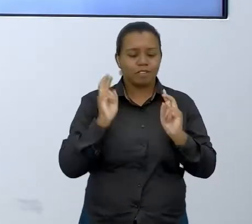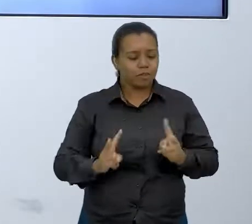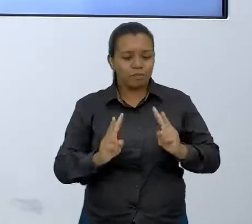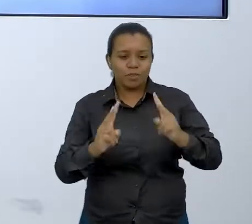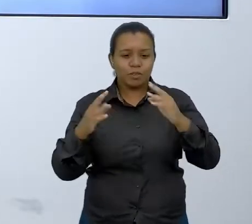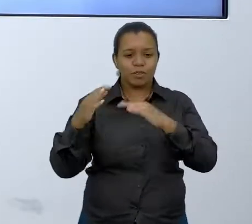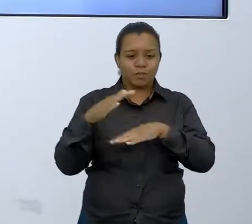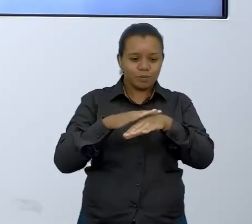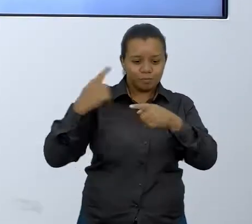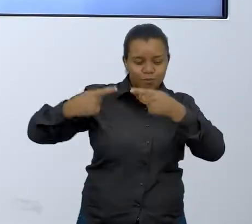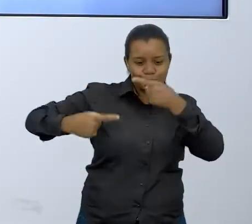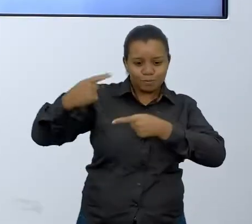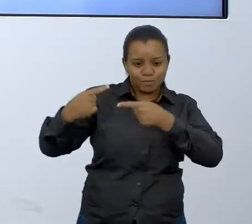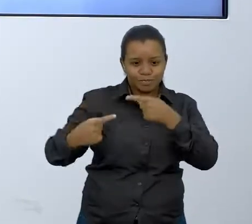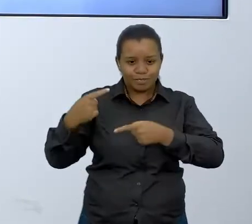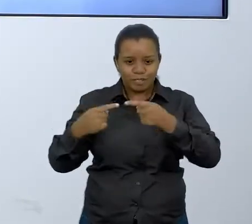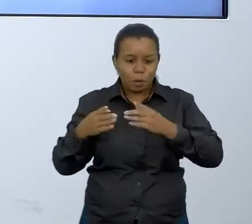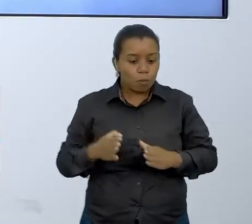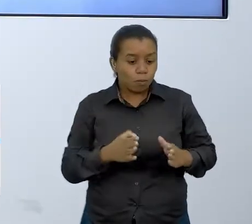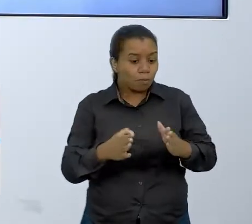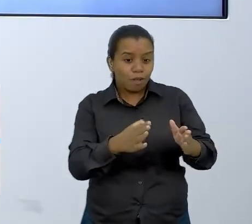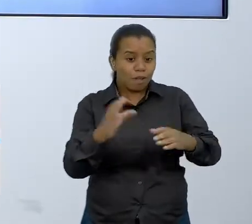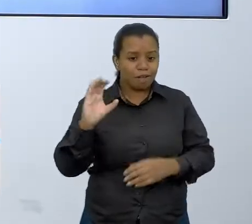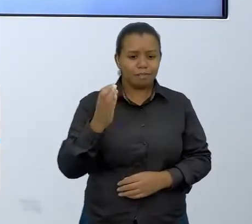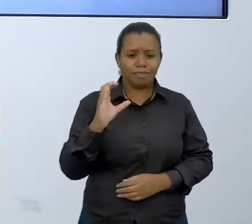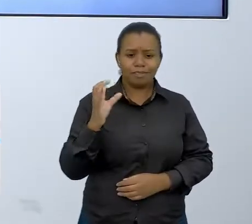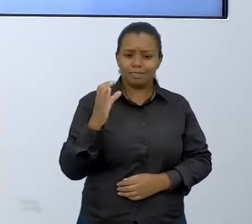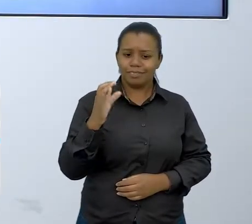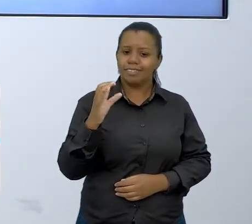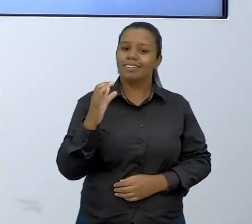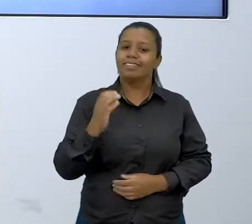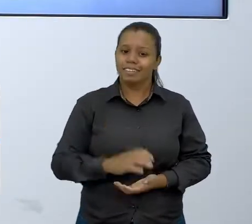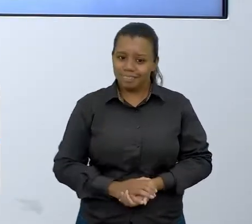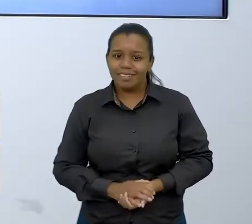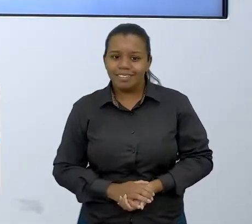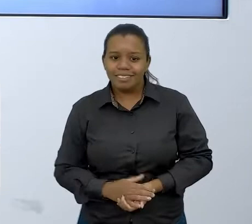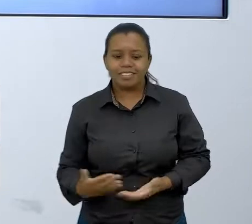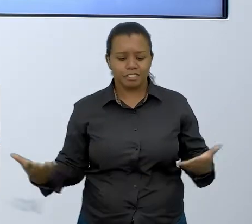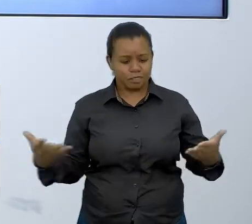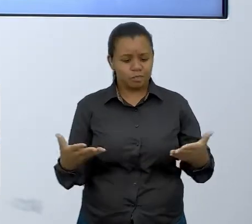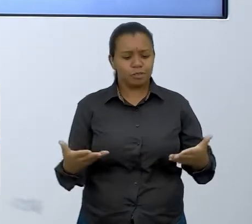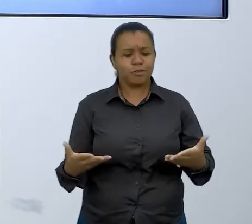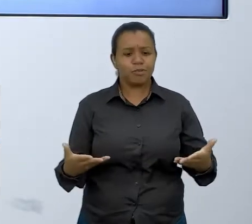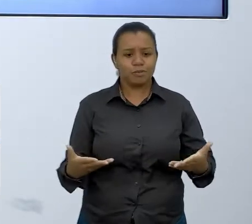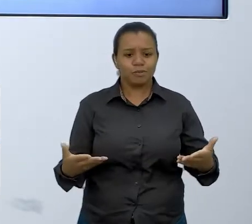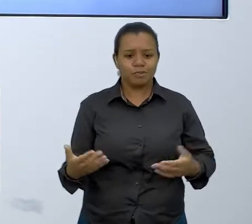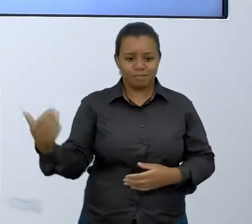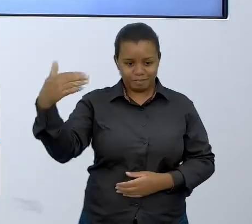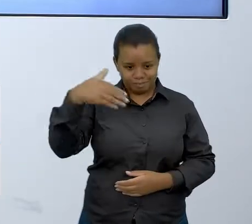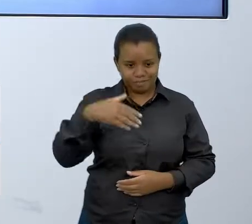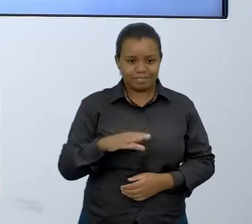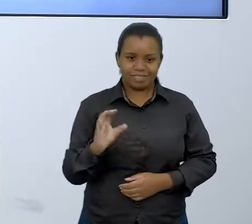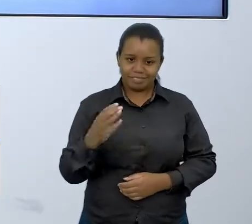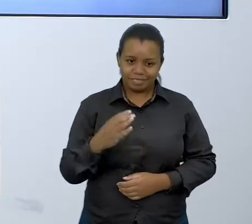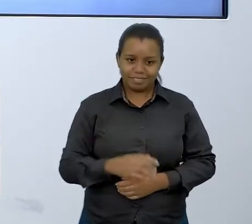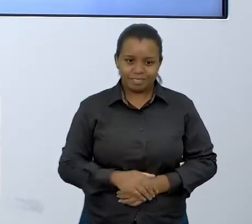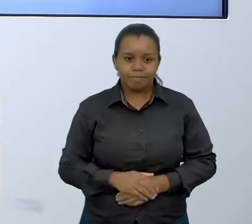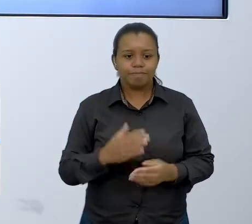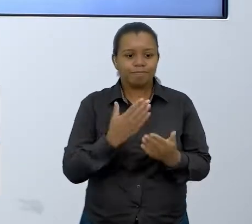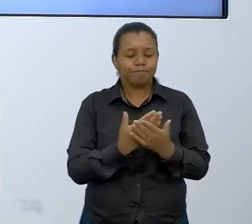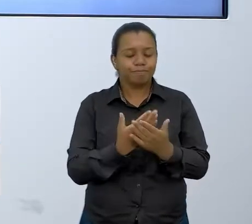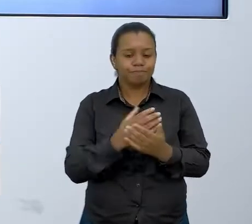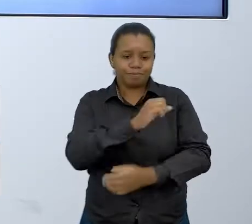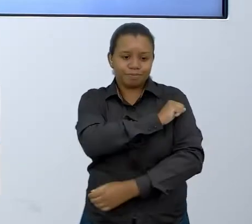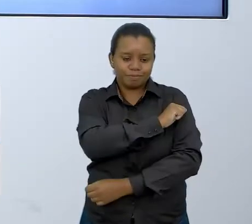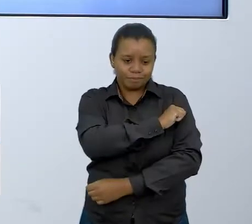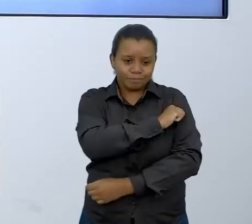discussões. E aquilo é o caminho da ciência, porque é para isso que estamos aqui hoje. E aí, estamos hoje na nossa